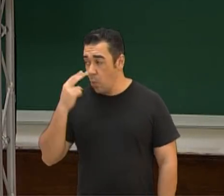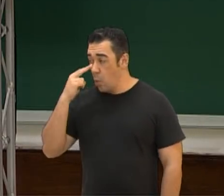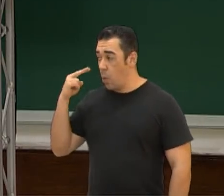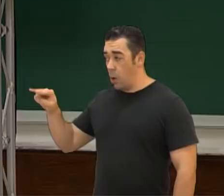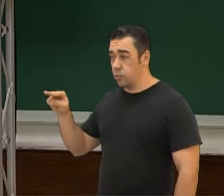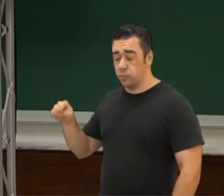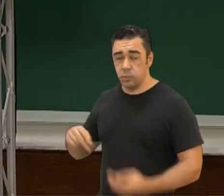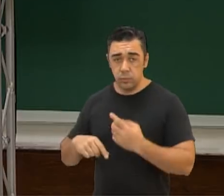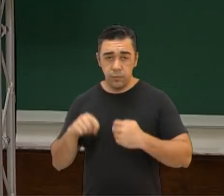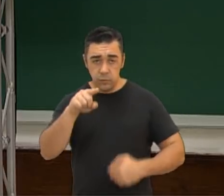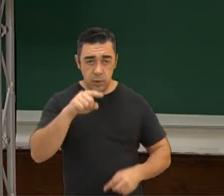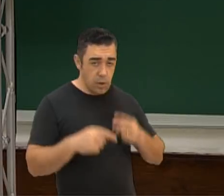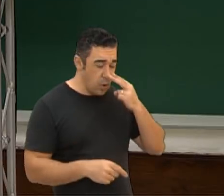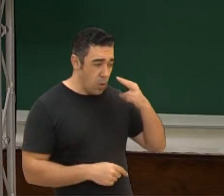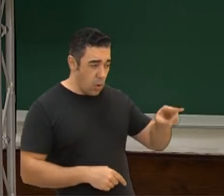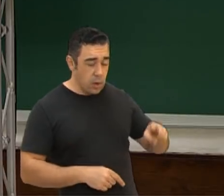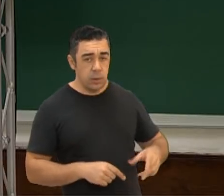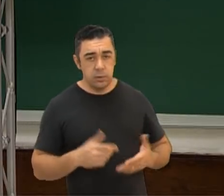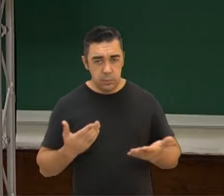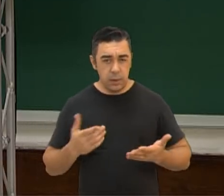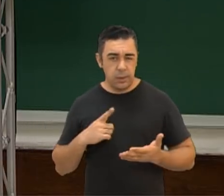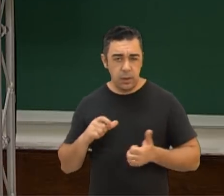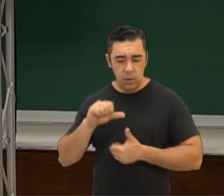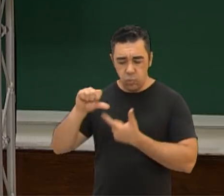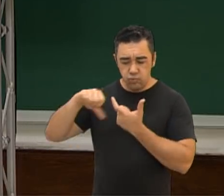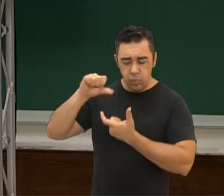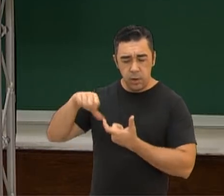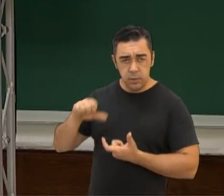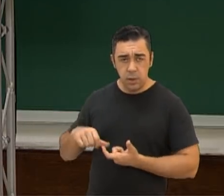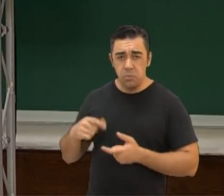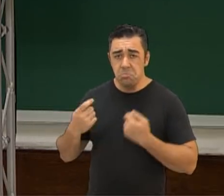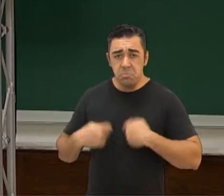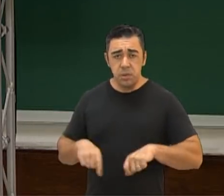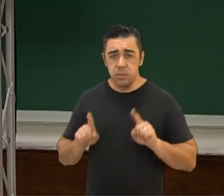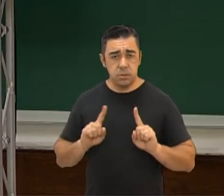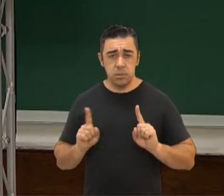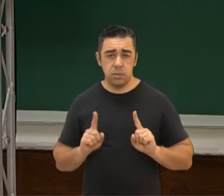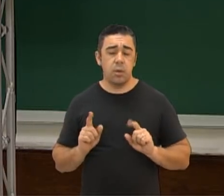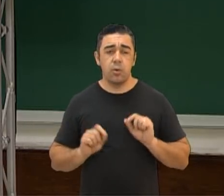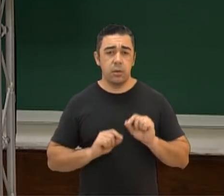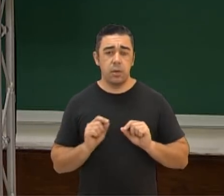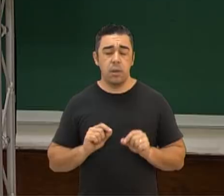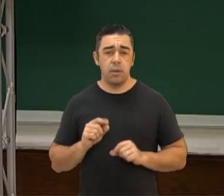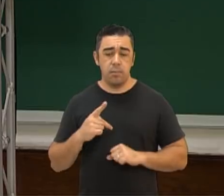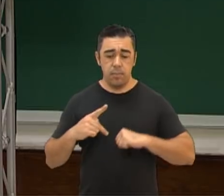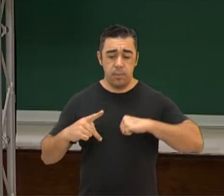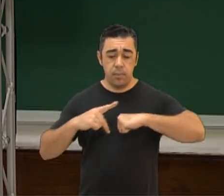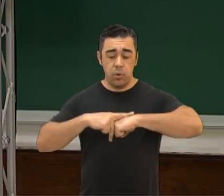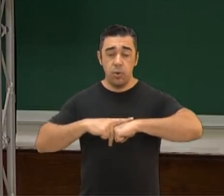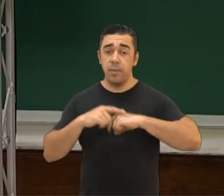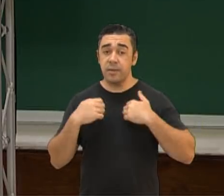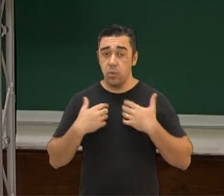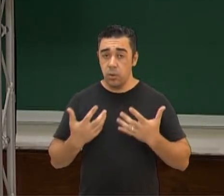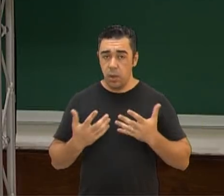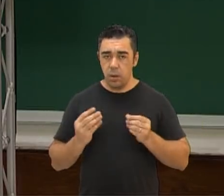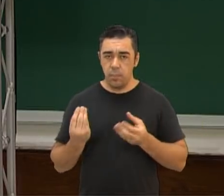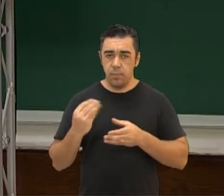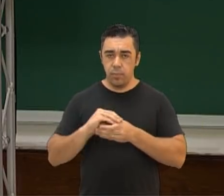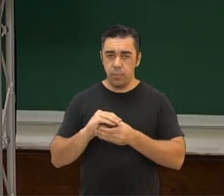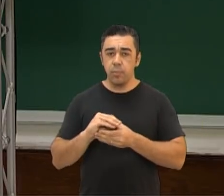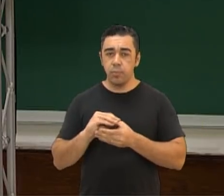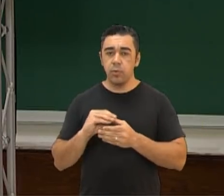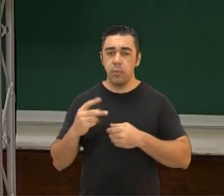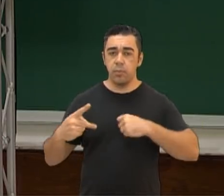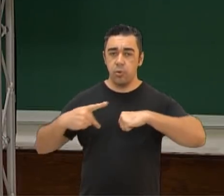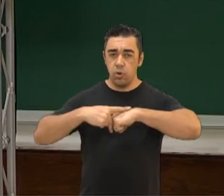ele olha, nós olhamos, vós olhastes e eles olharam. Aí não tem a presença de pronomes, mas se eu quiser fazer a conjugação dele